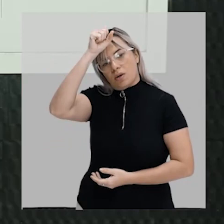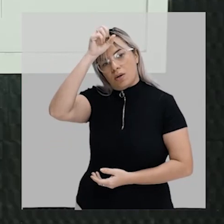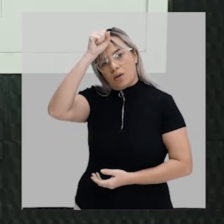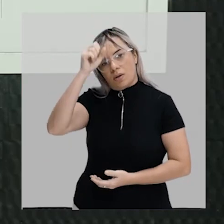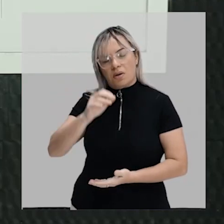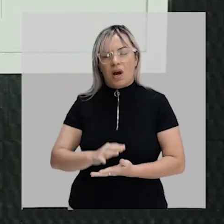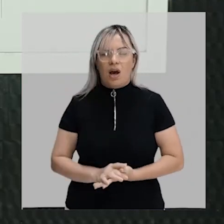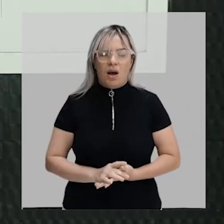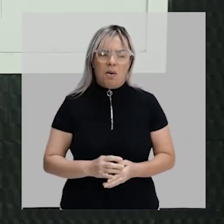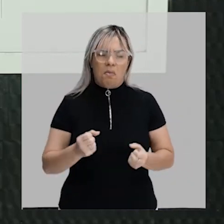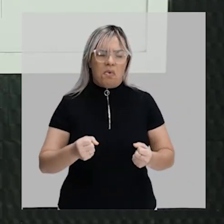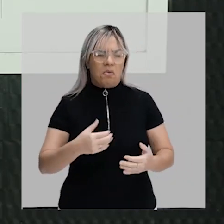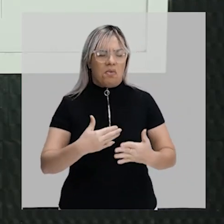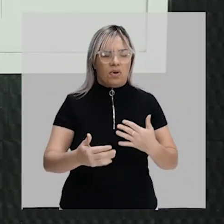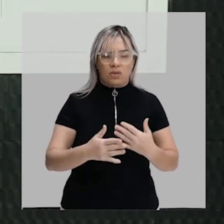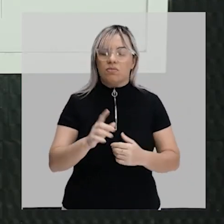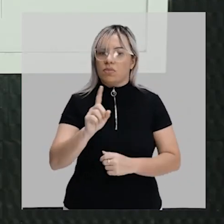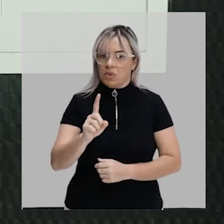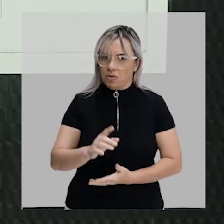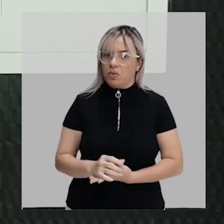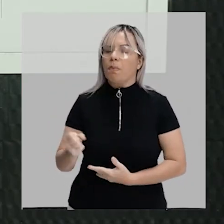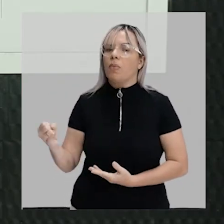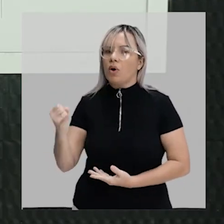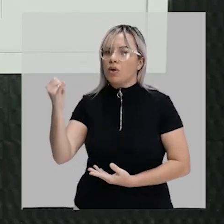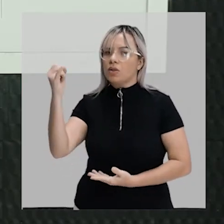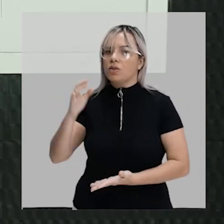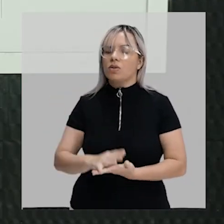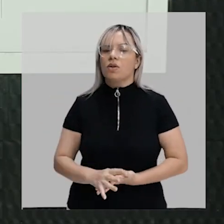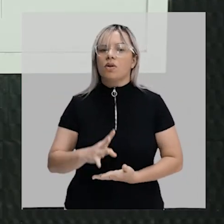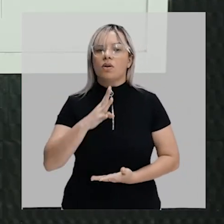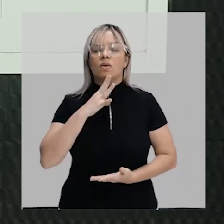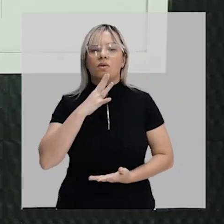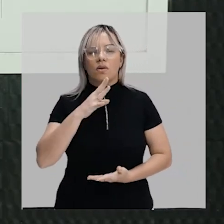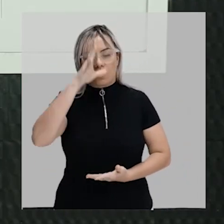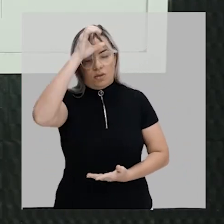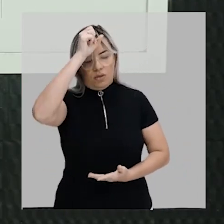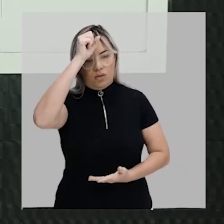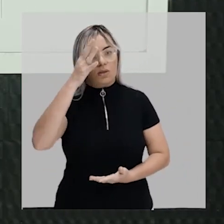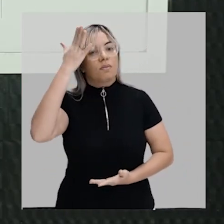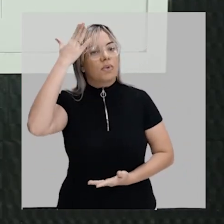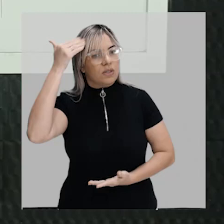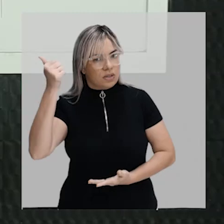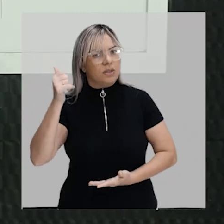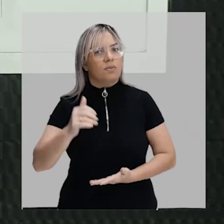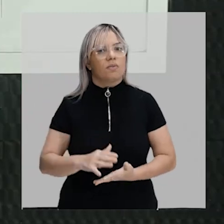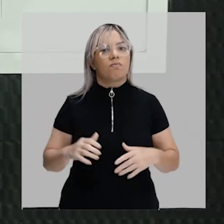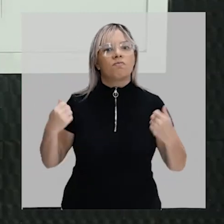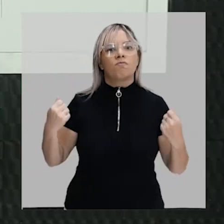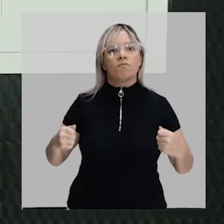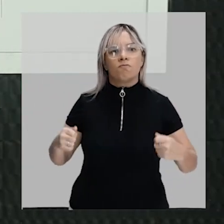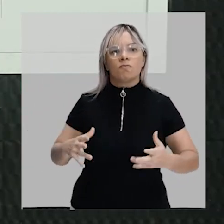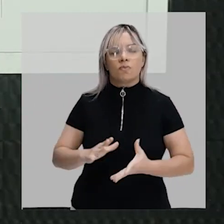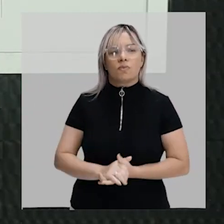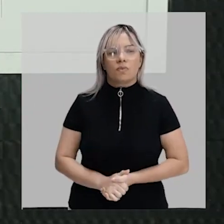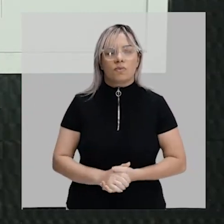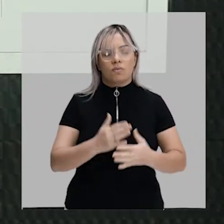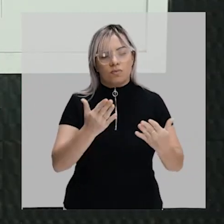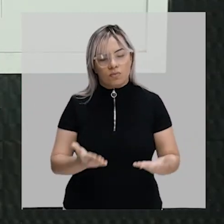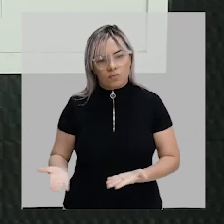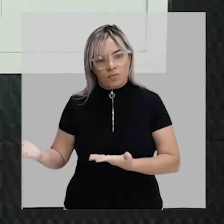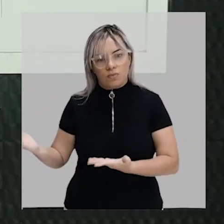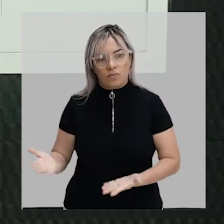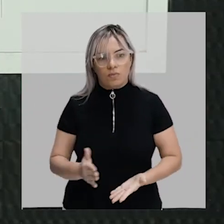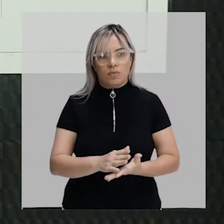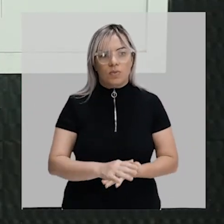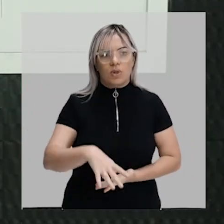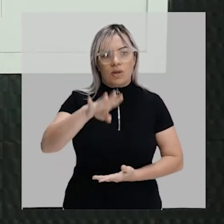mas pode aparecer no enunciado numa questão tá E aí a gente tem que saber beleza galera Matriz